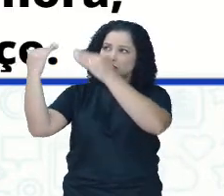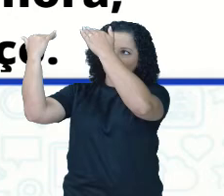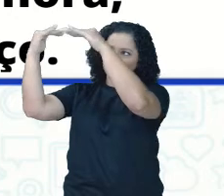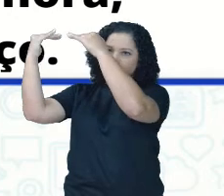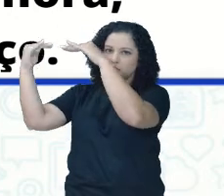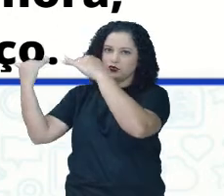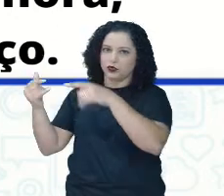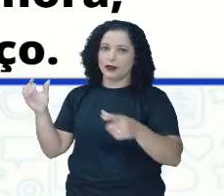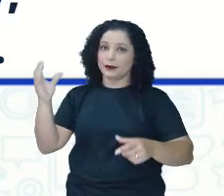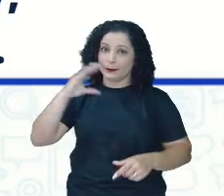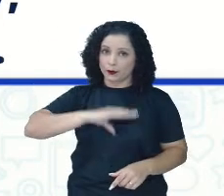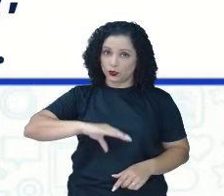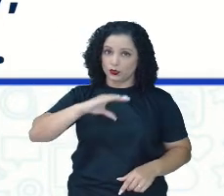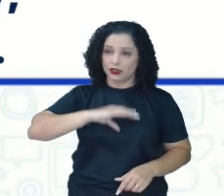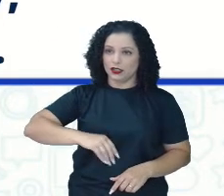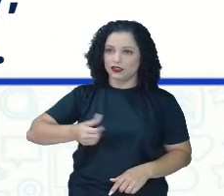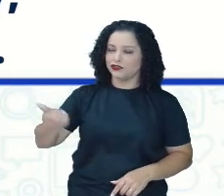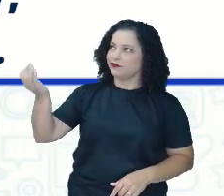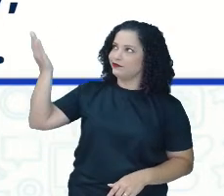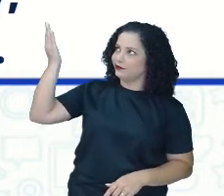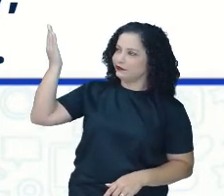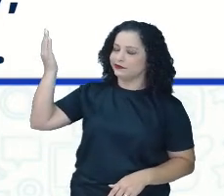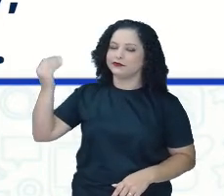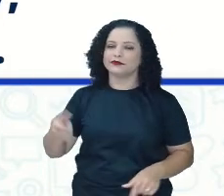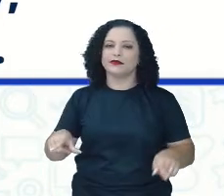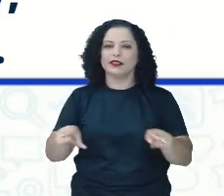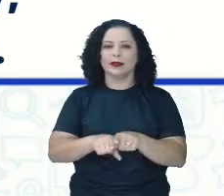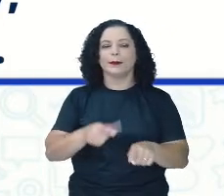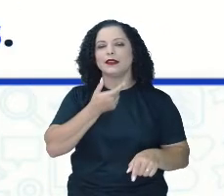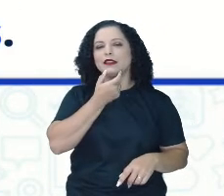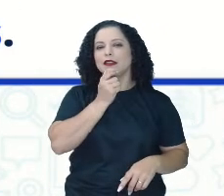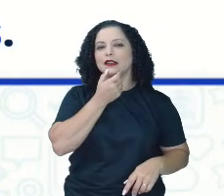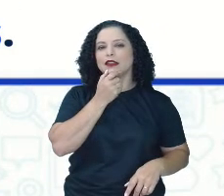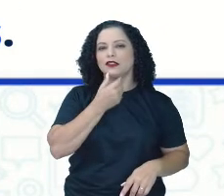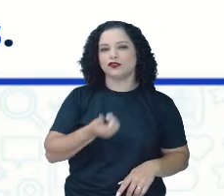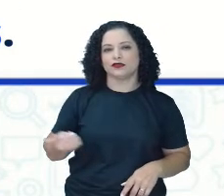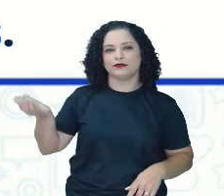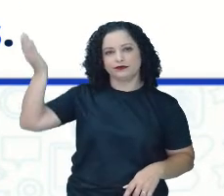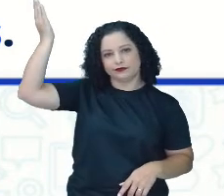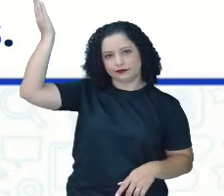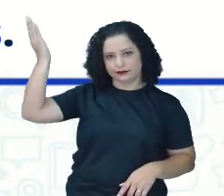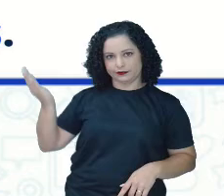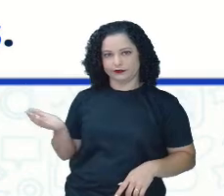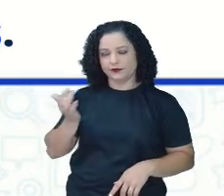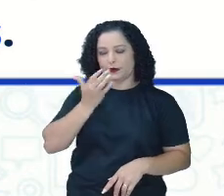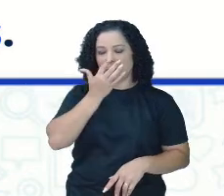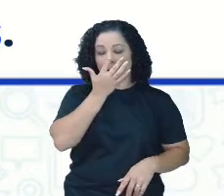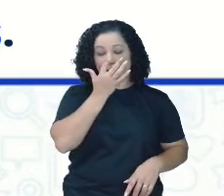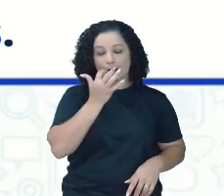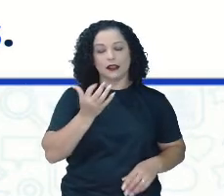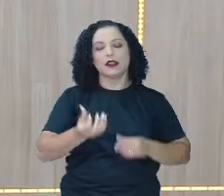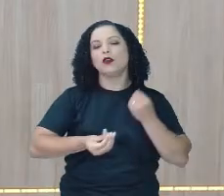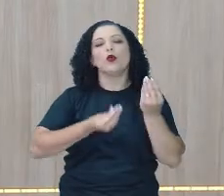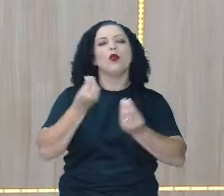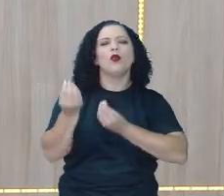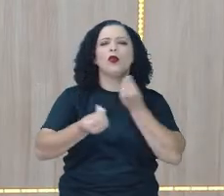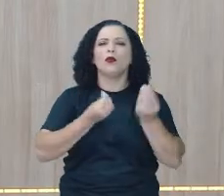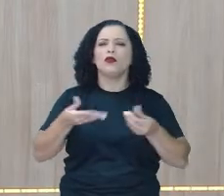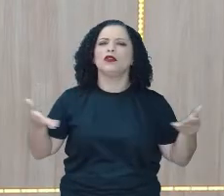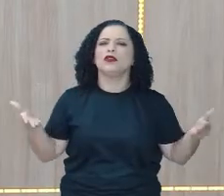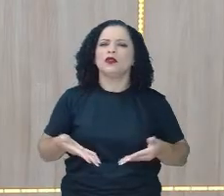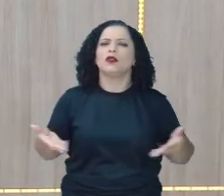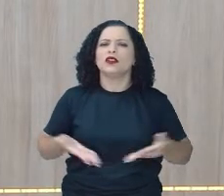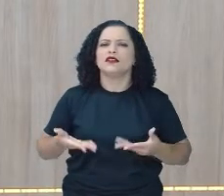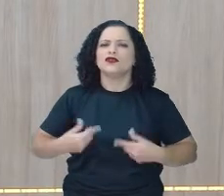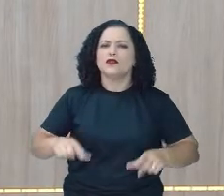português anteriormente. Ó, elas estão em inglês agora. Então, como é que eu faço para pegar